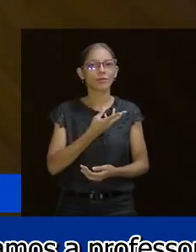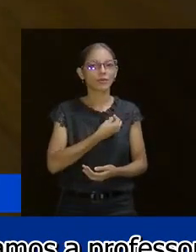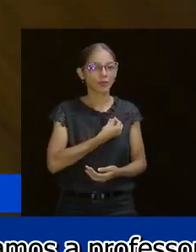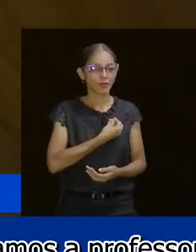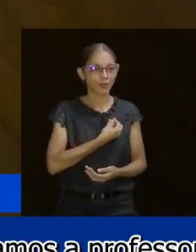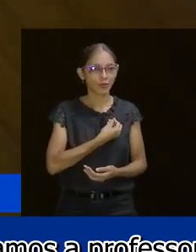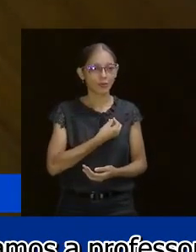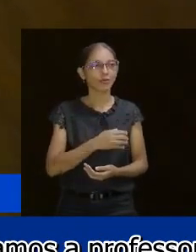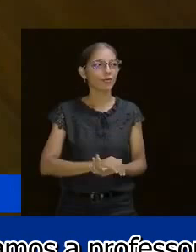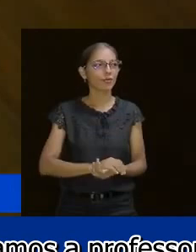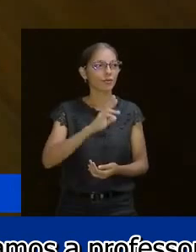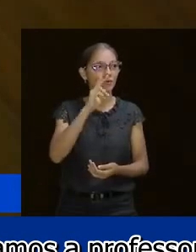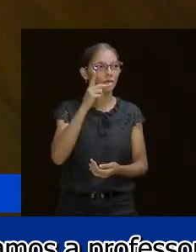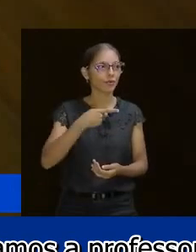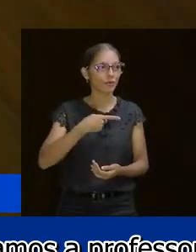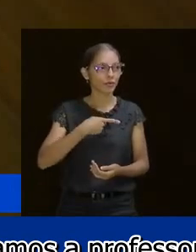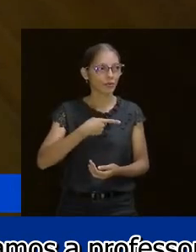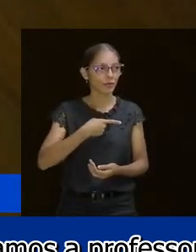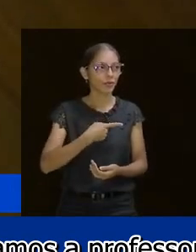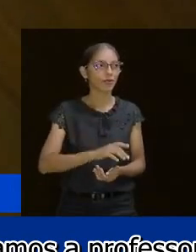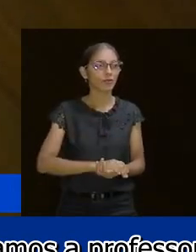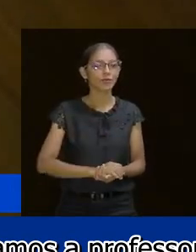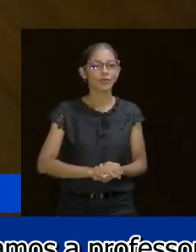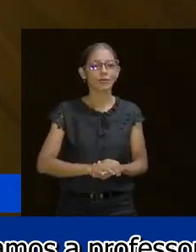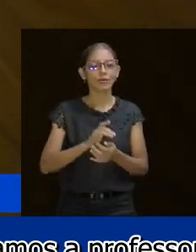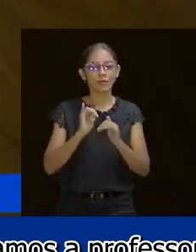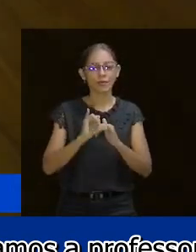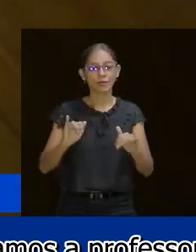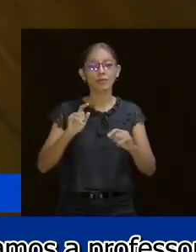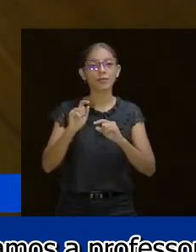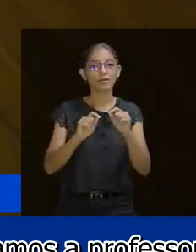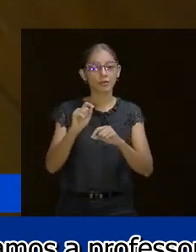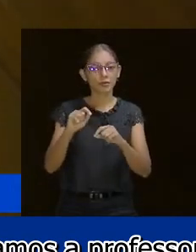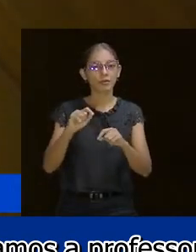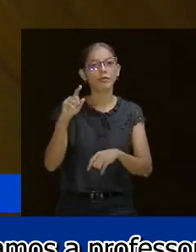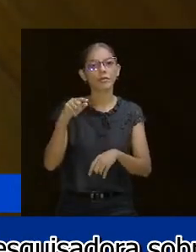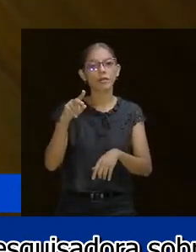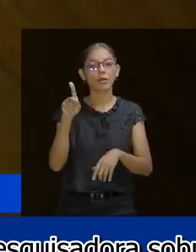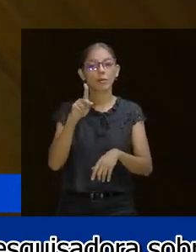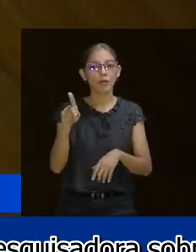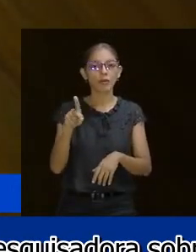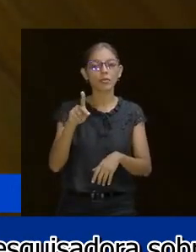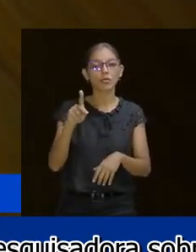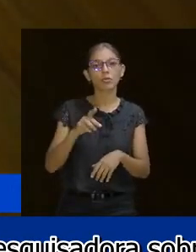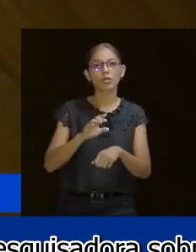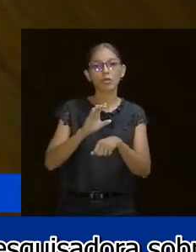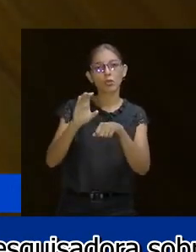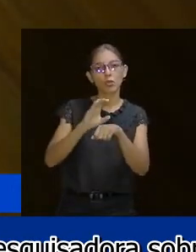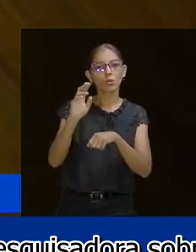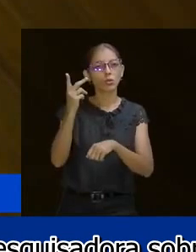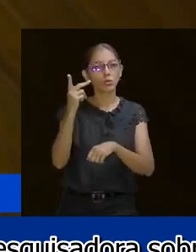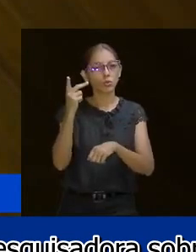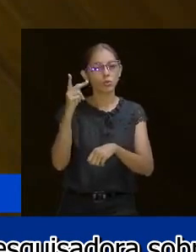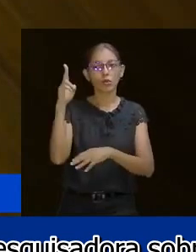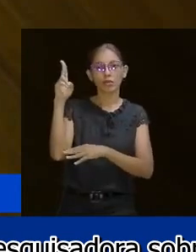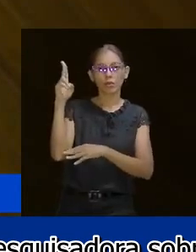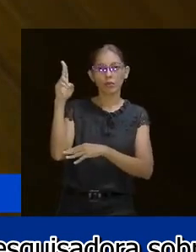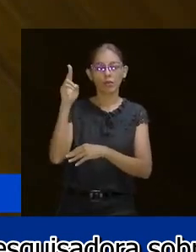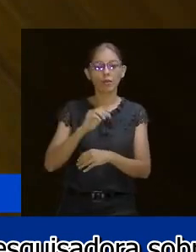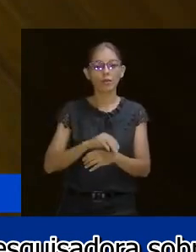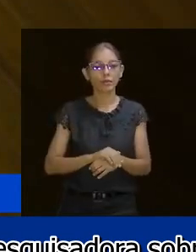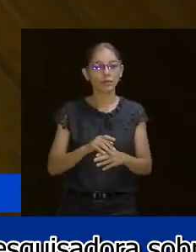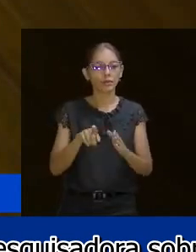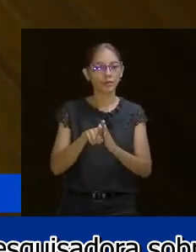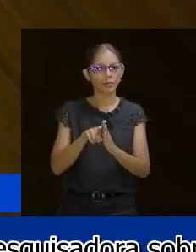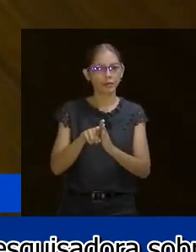para a autodeclaração, convidamos a professora do curso de História da Universidade Federal do Amapá e pesquisadora